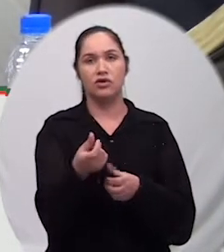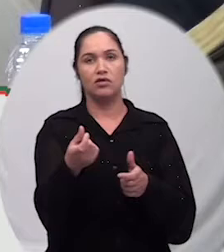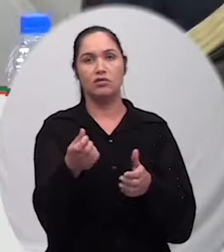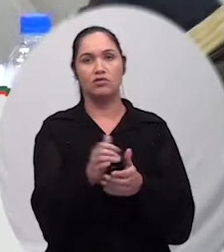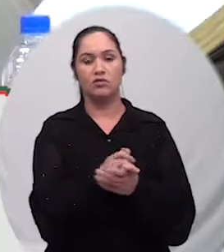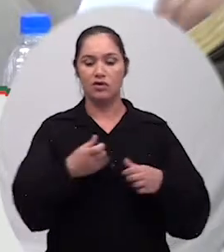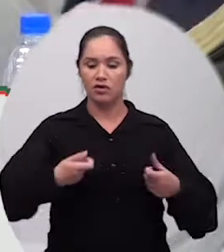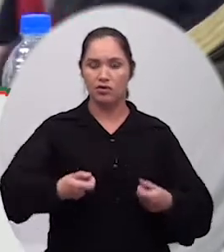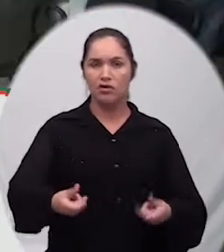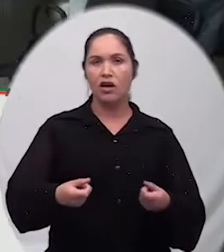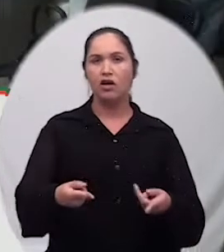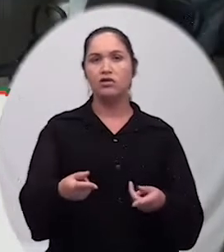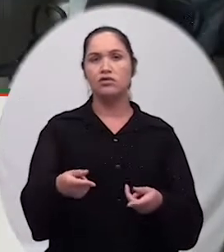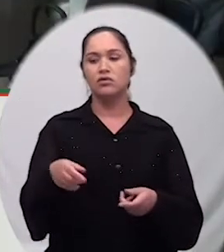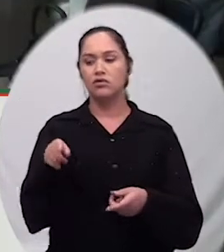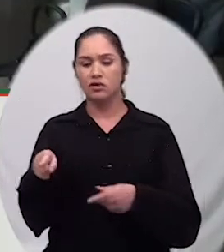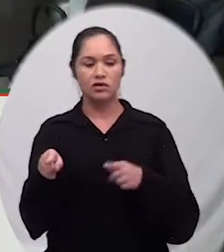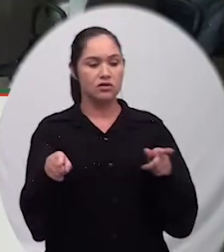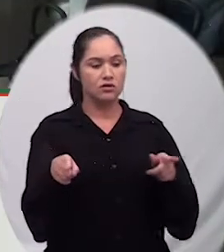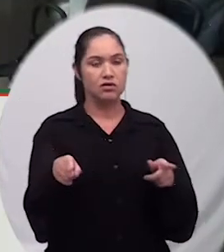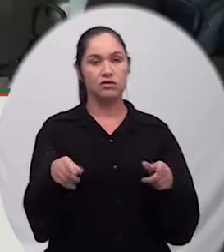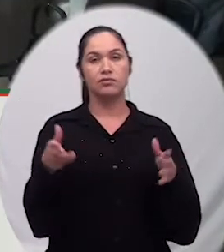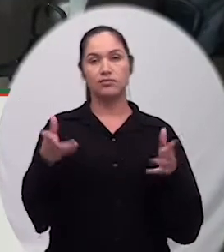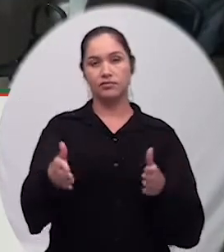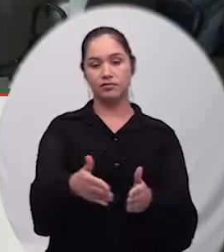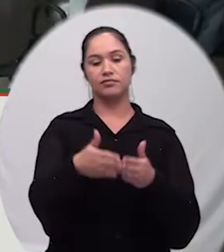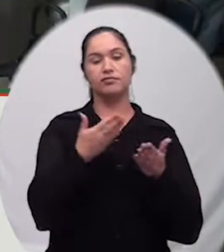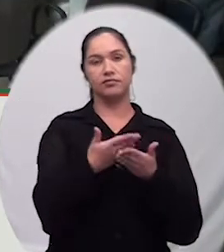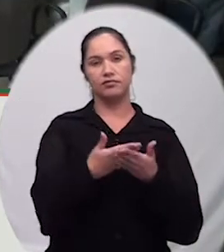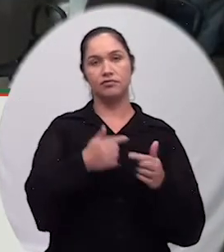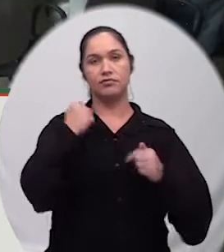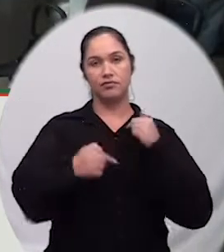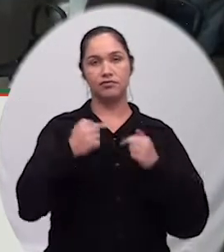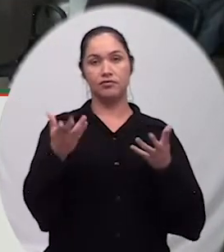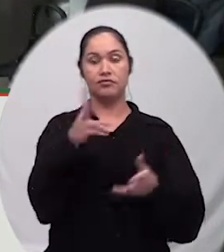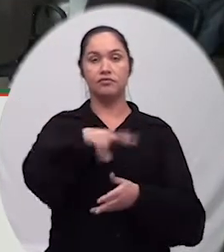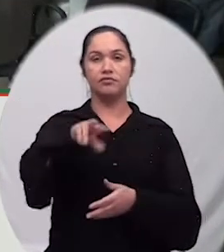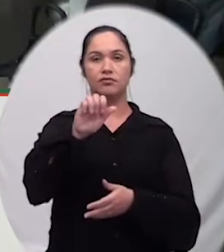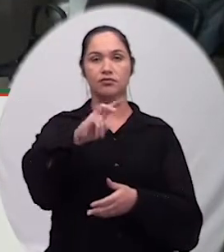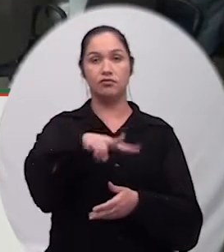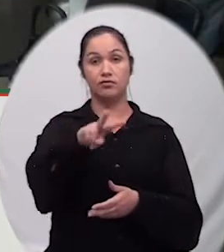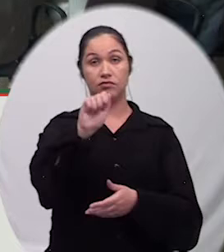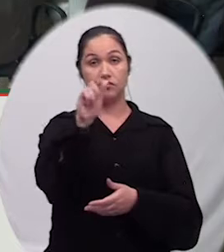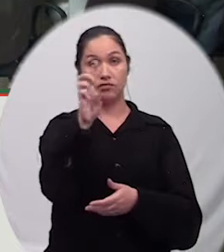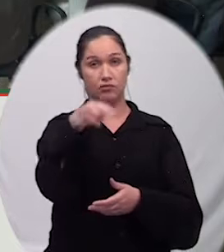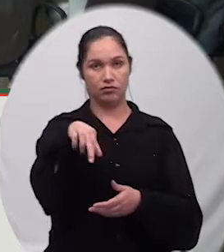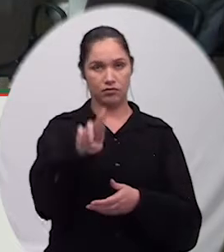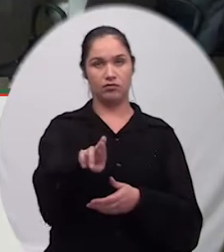O requerimento está em discussão. Com a palavra, o autor do requerimento, vereador Ademir Honorato. Vossa